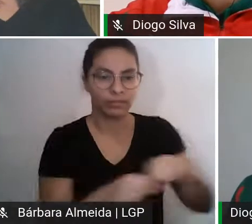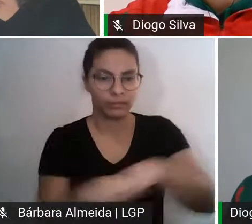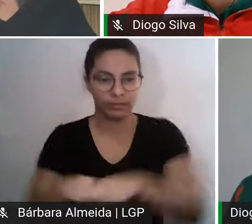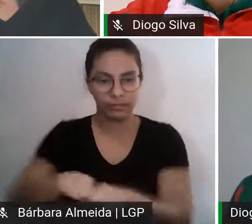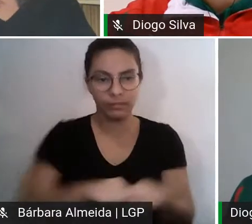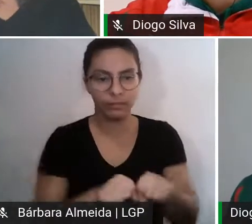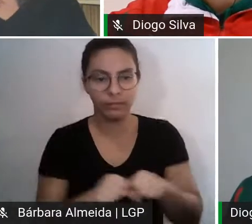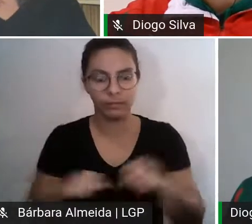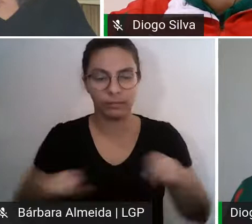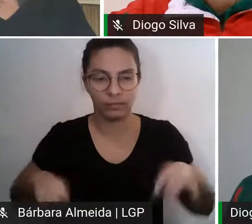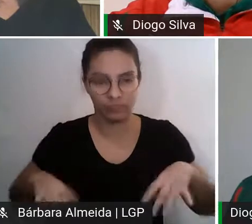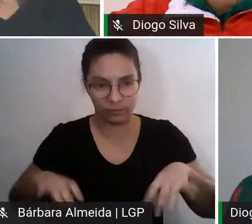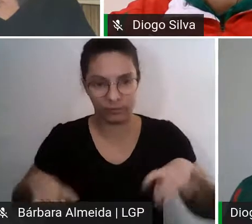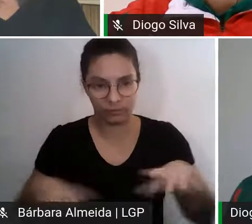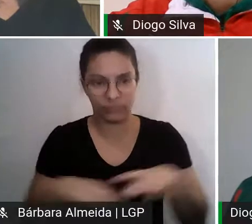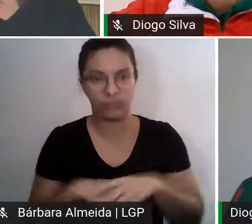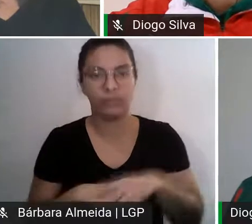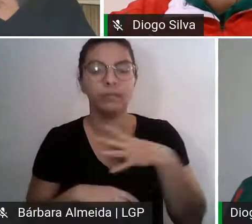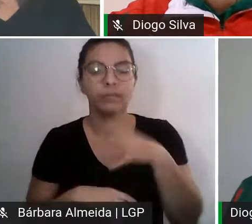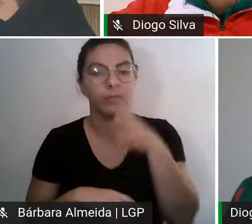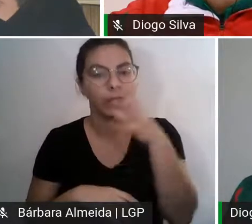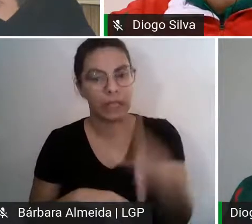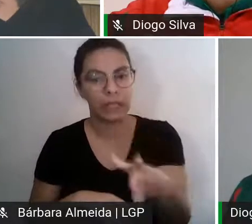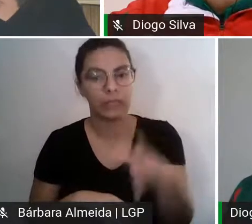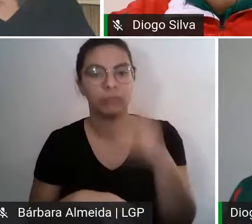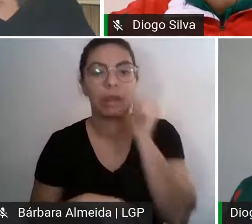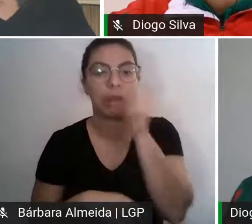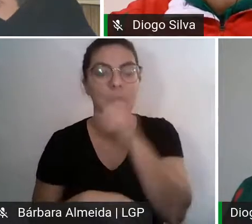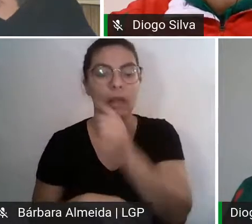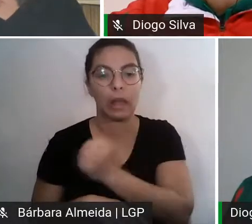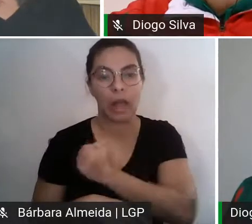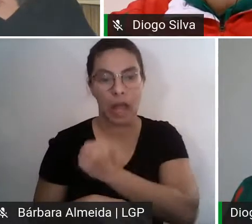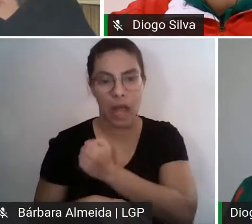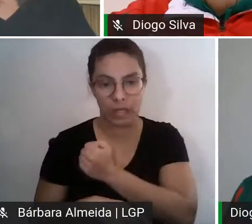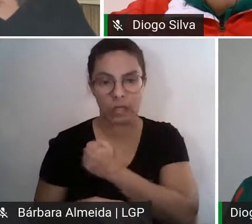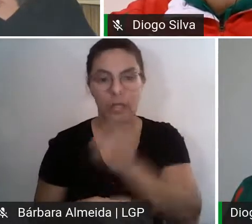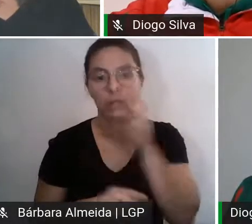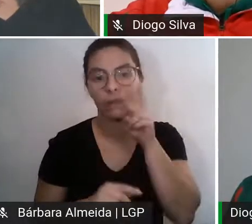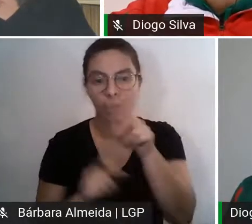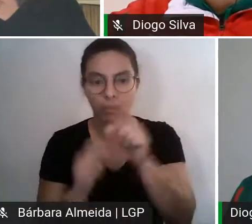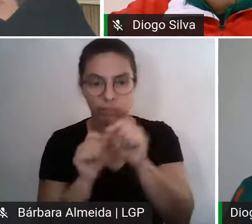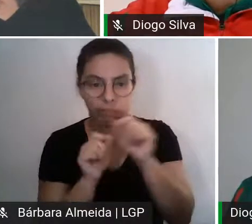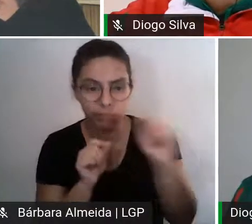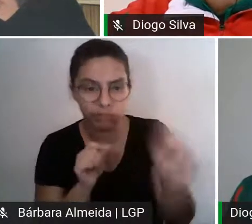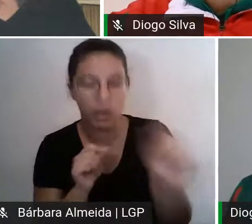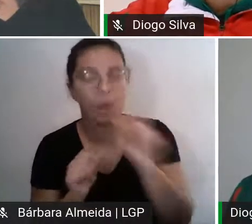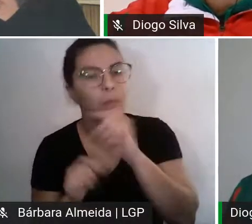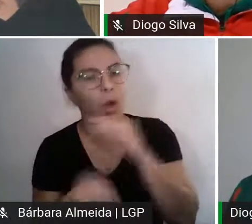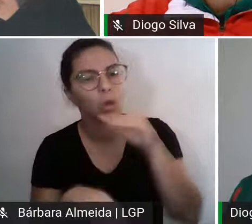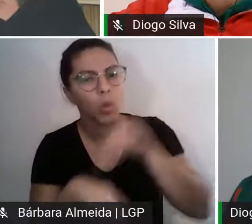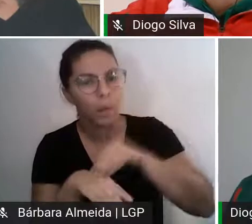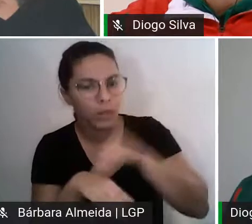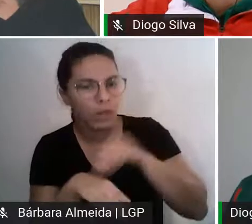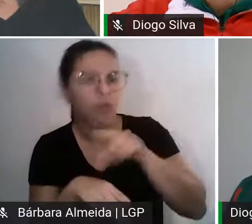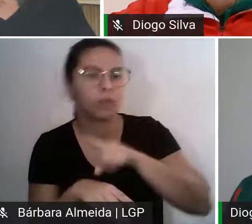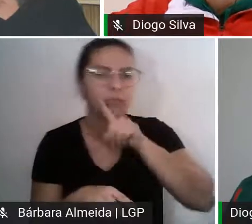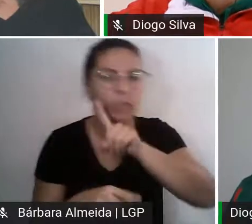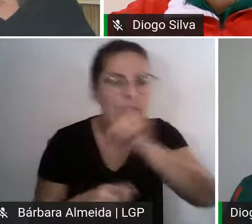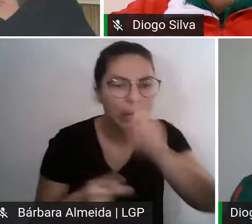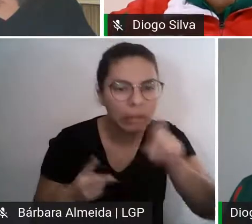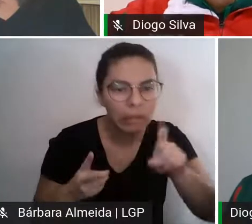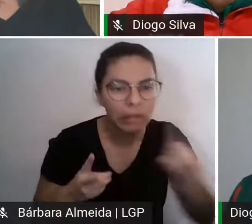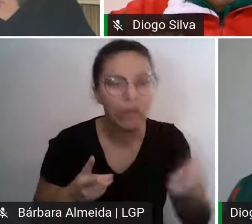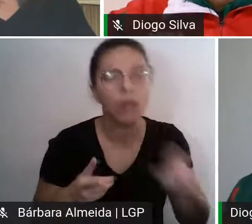que quem nos acompanha em casa poderá deixar as suas perguntas, questões, observações, serão aqui